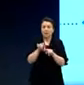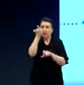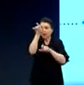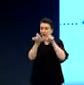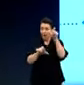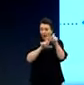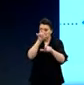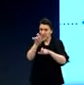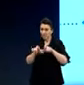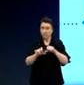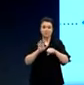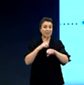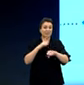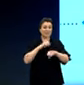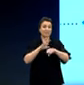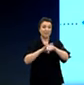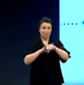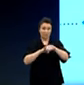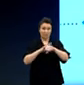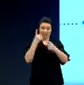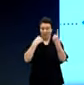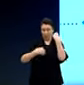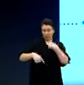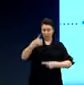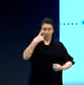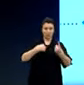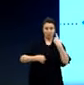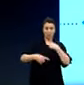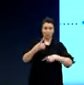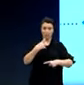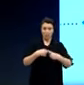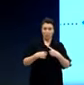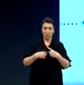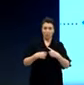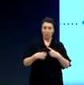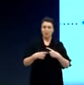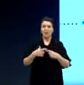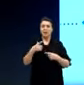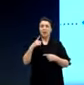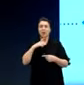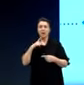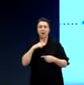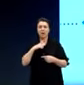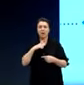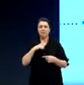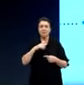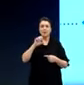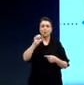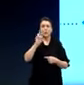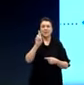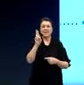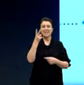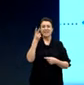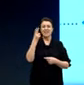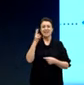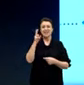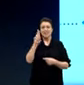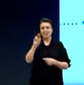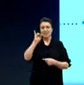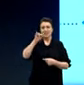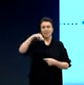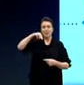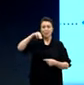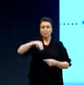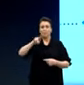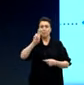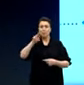com essa doença autoimune, geralmente elas se tratam com imunossupressores. O que vai acontecer com